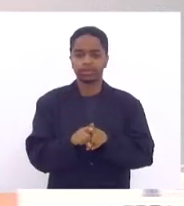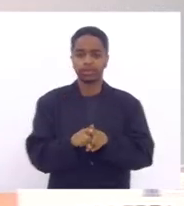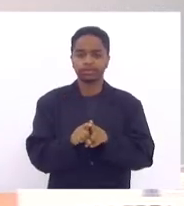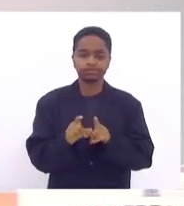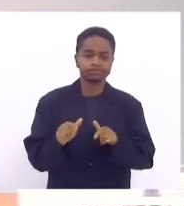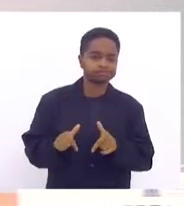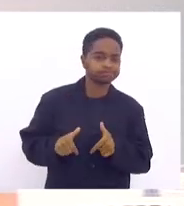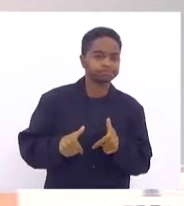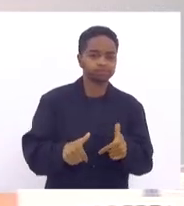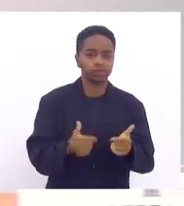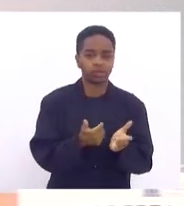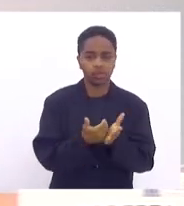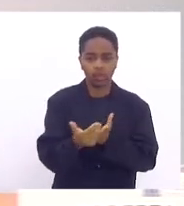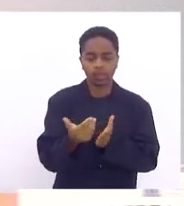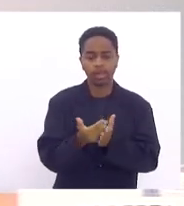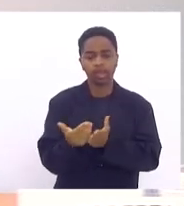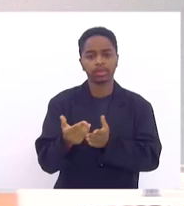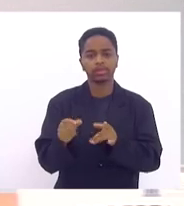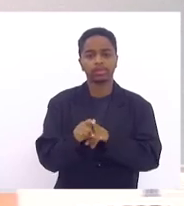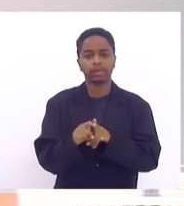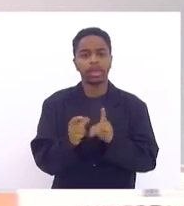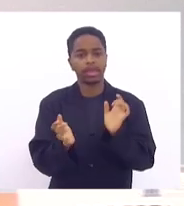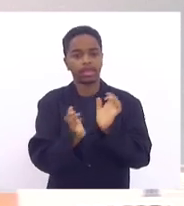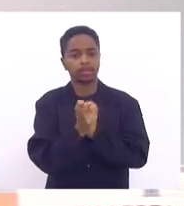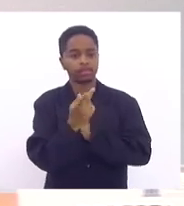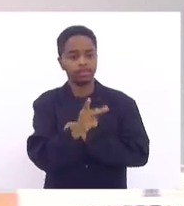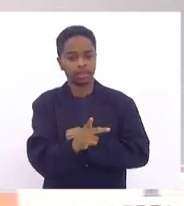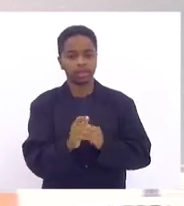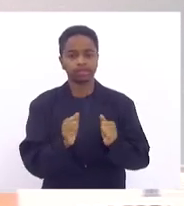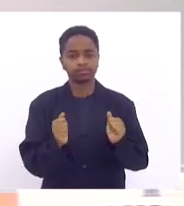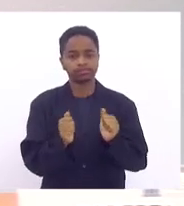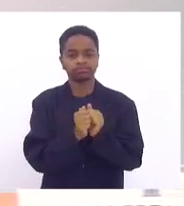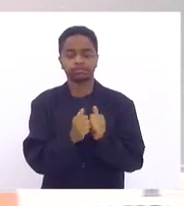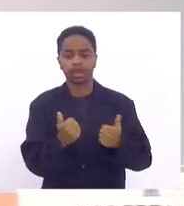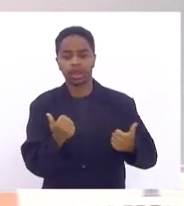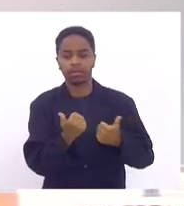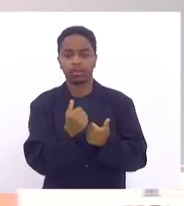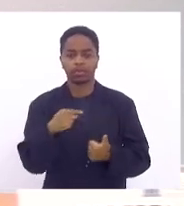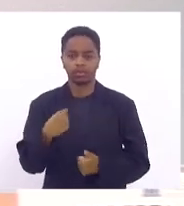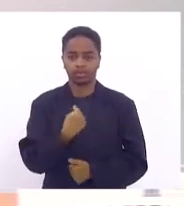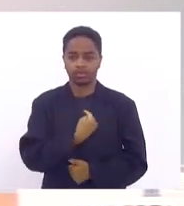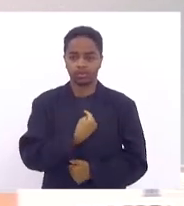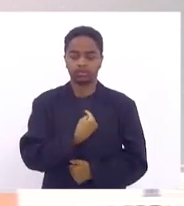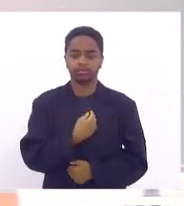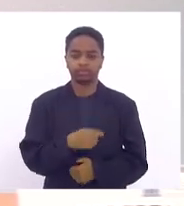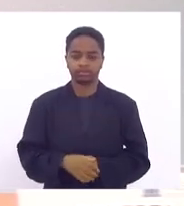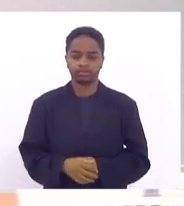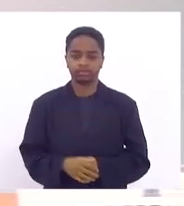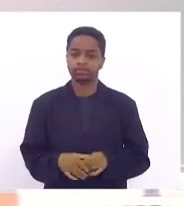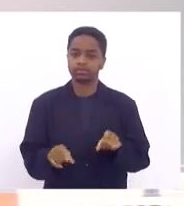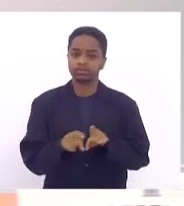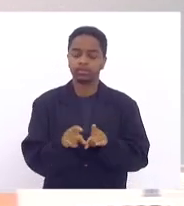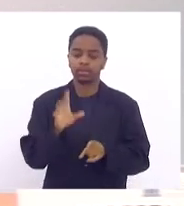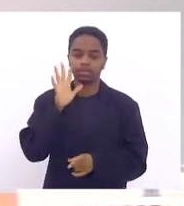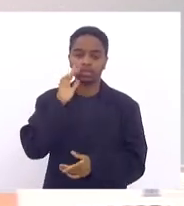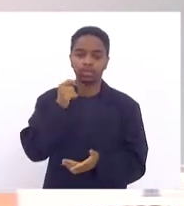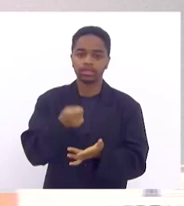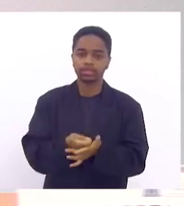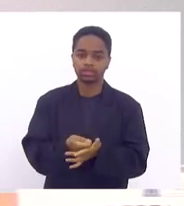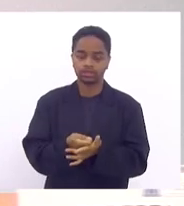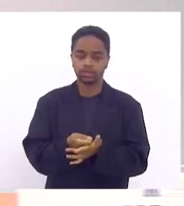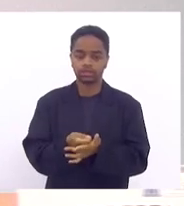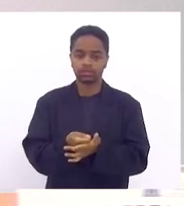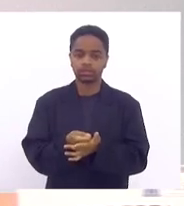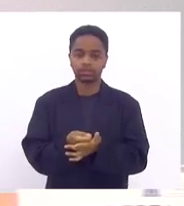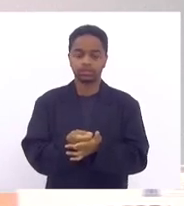desde o início não só ele mas toda a sua equipe que nos abraçou lá embaixo ali no 26 para tomar decisão de cada ponto de